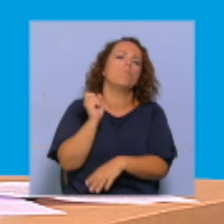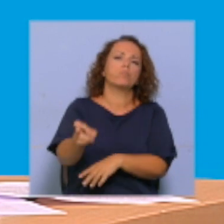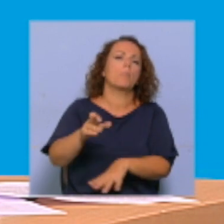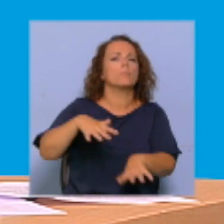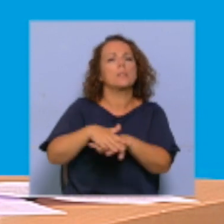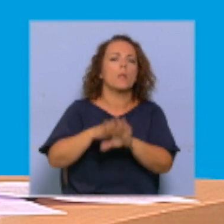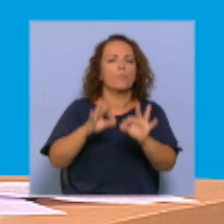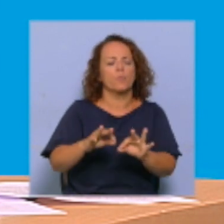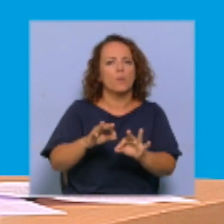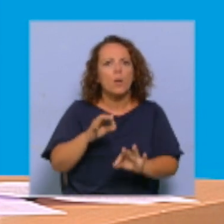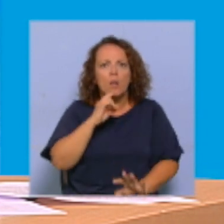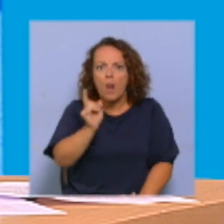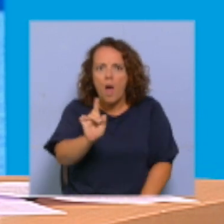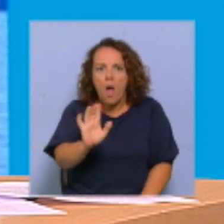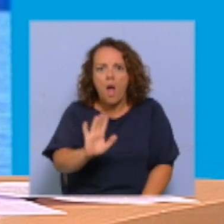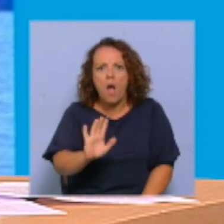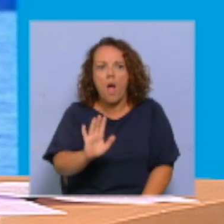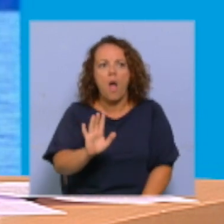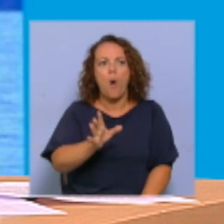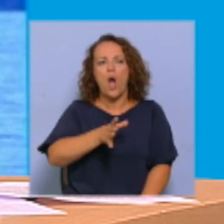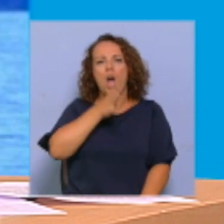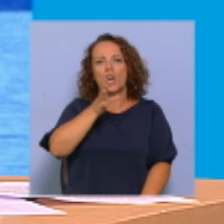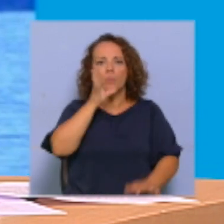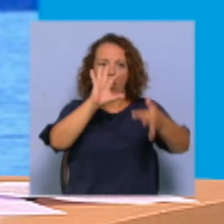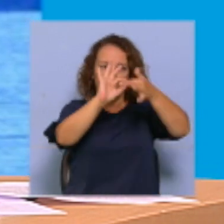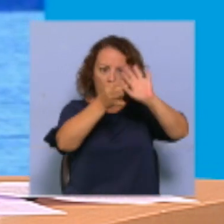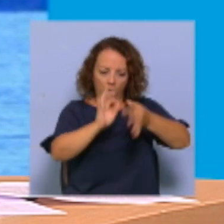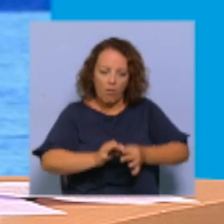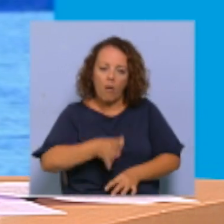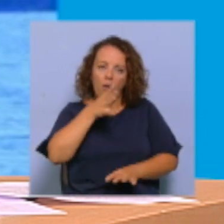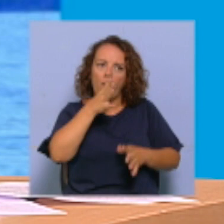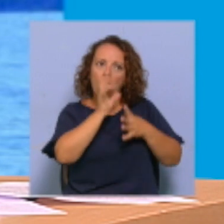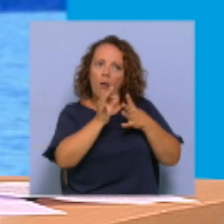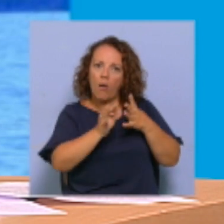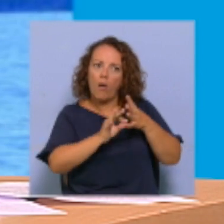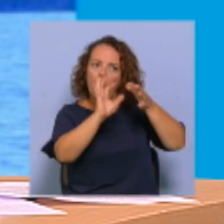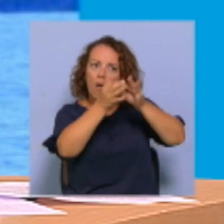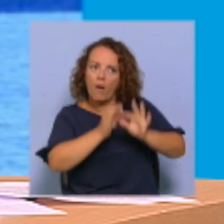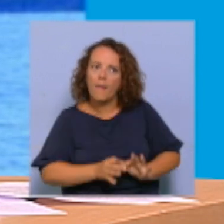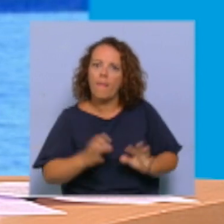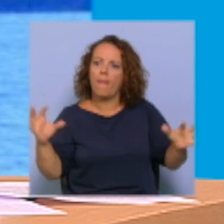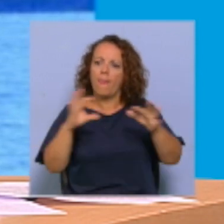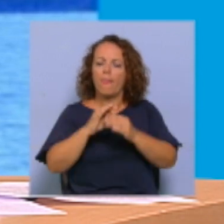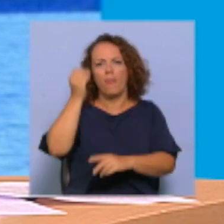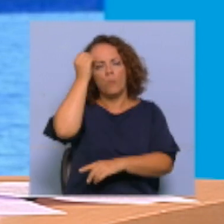Não é toda a argumentação, que é uma argumentação muito baseada em professores de